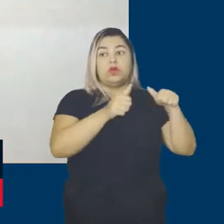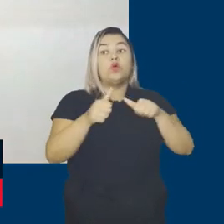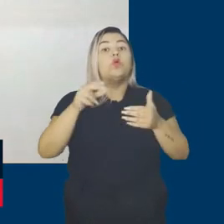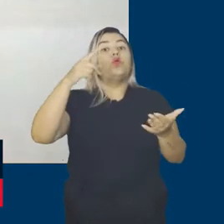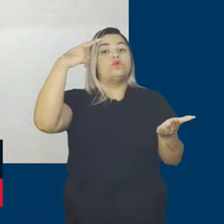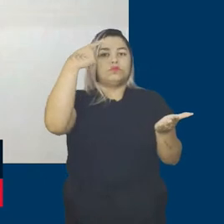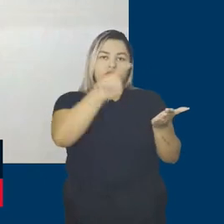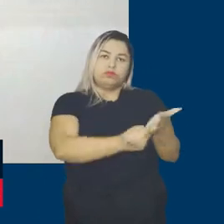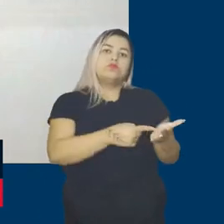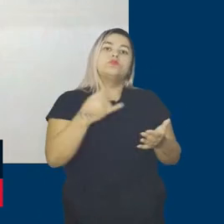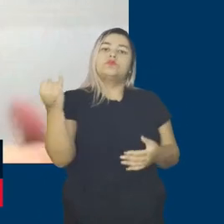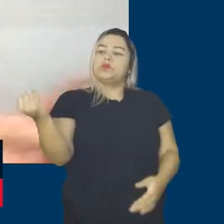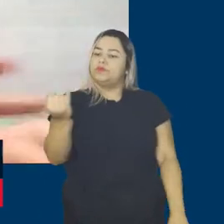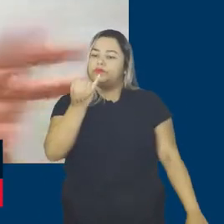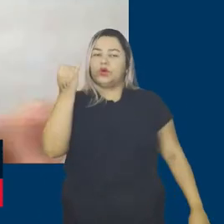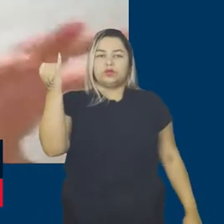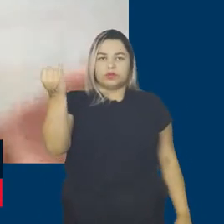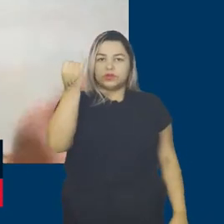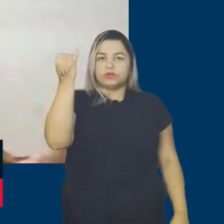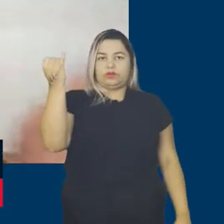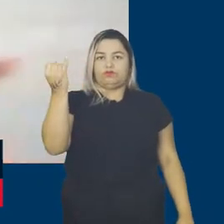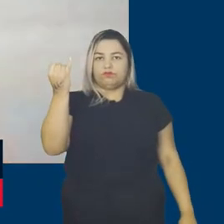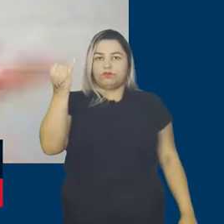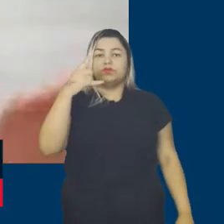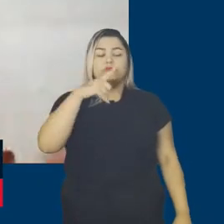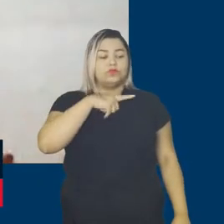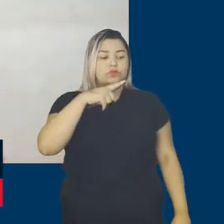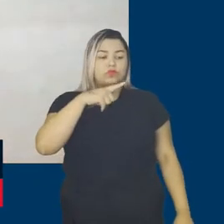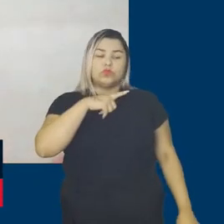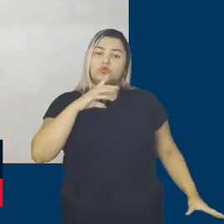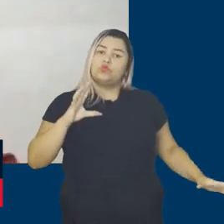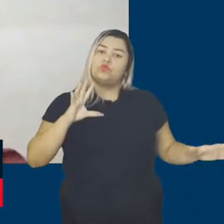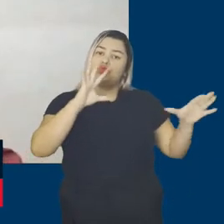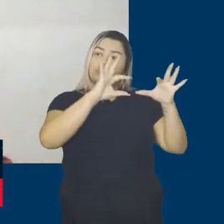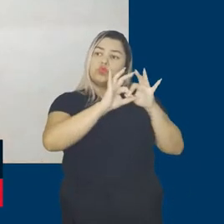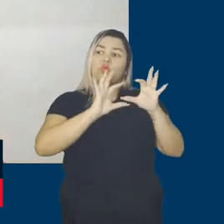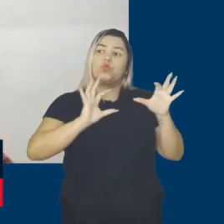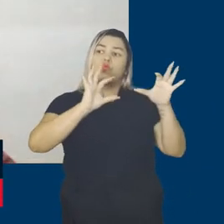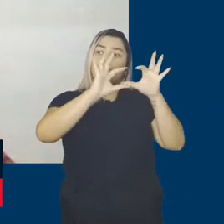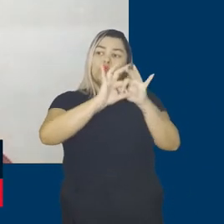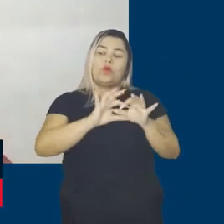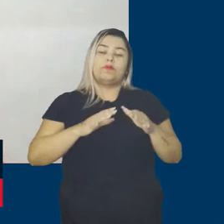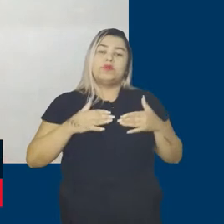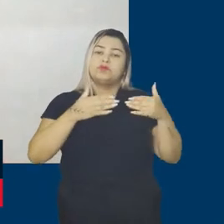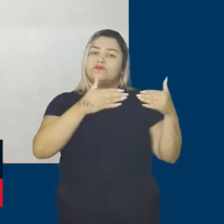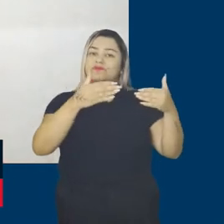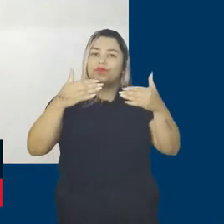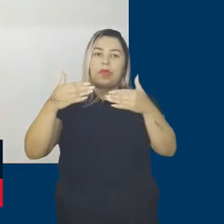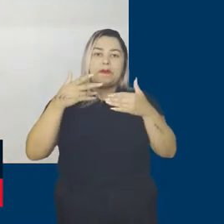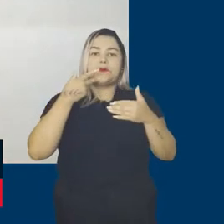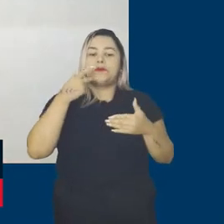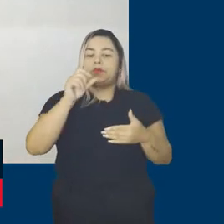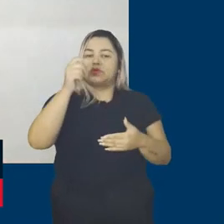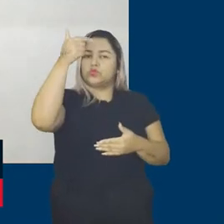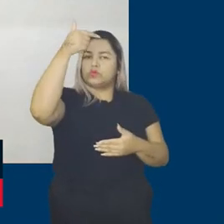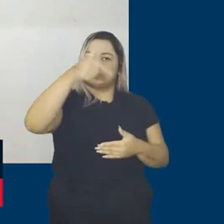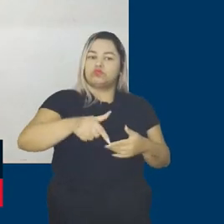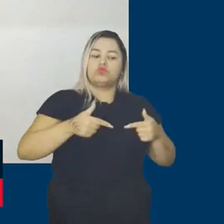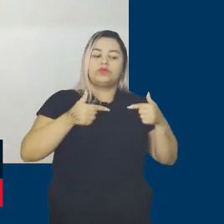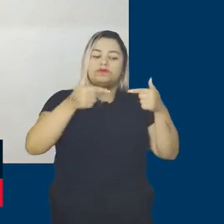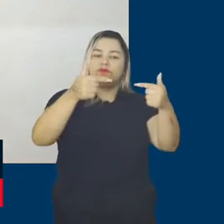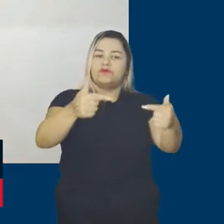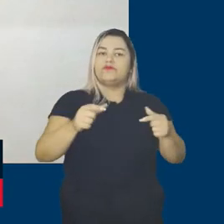papel fundamental. Então, acho que estamos juntando aí um conjunto de frentes para poder dar conta desse desafio,